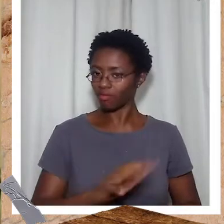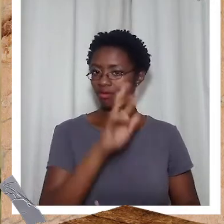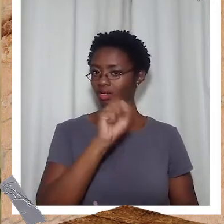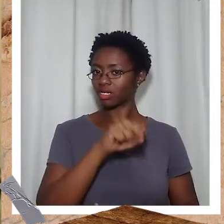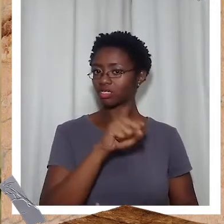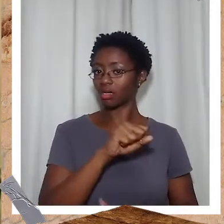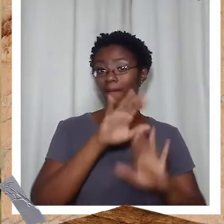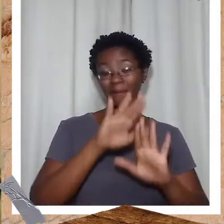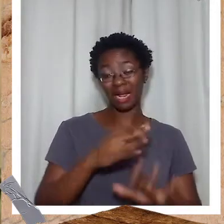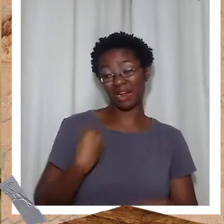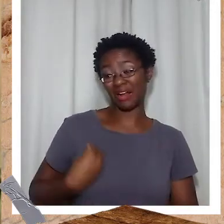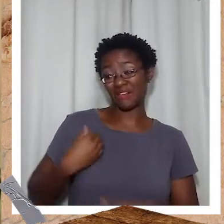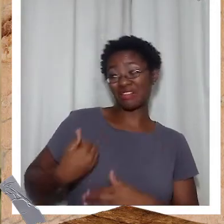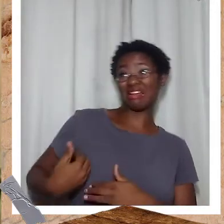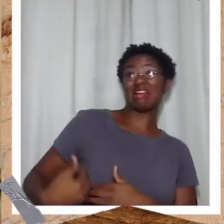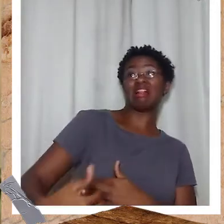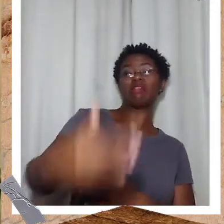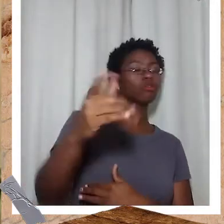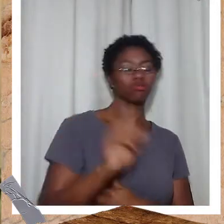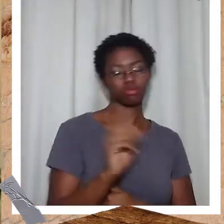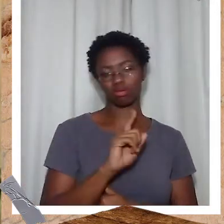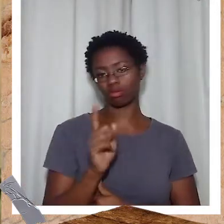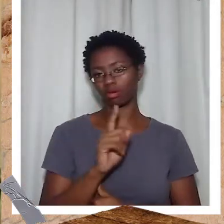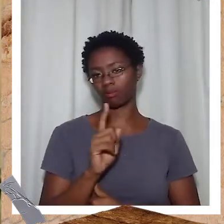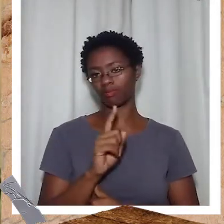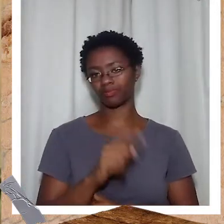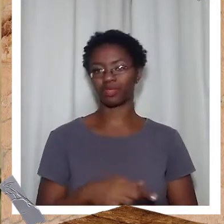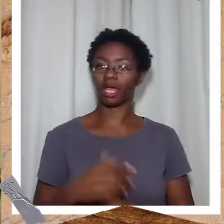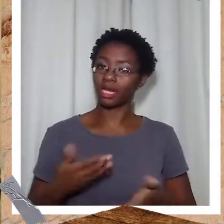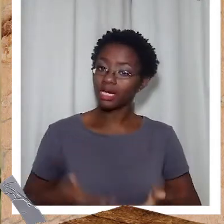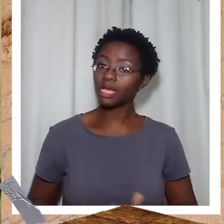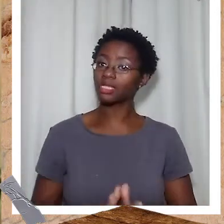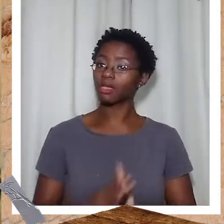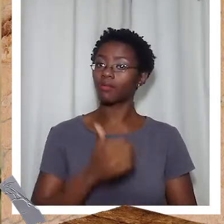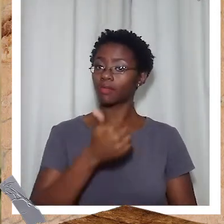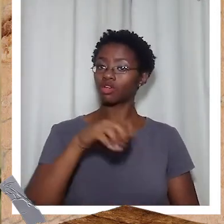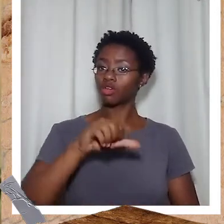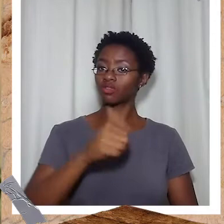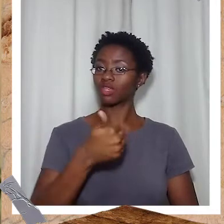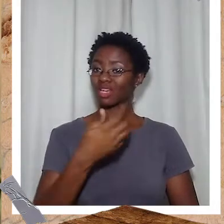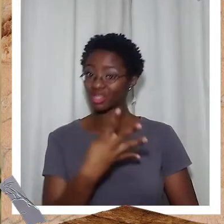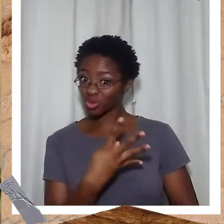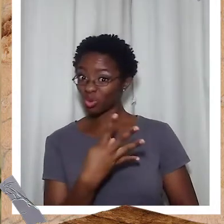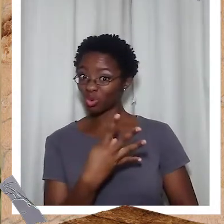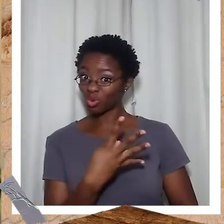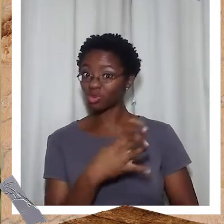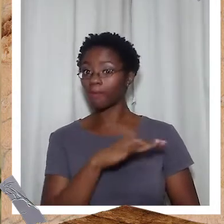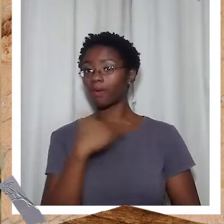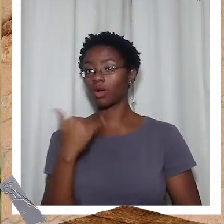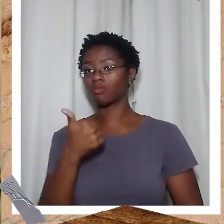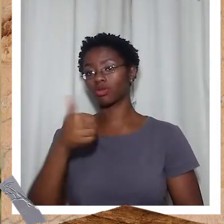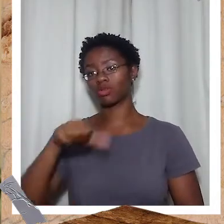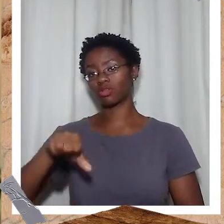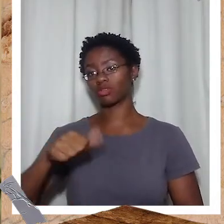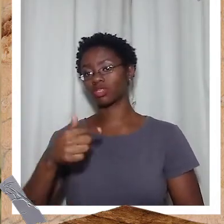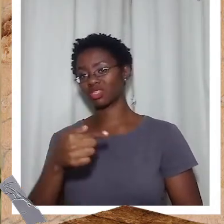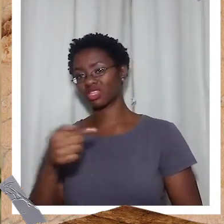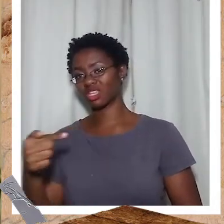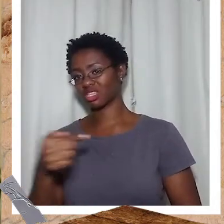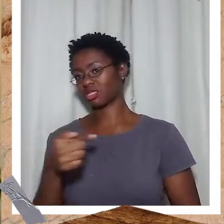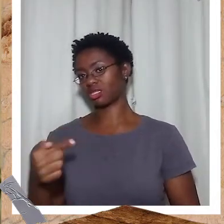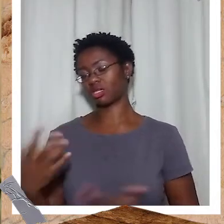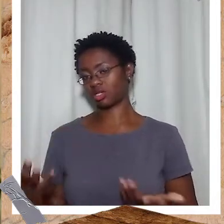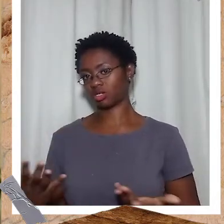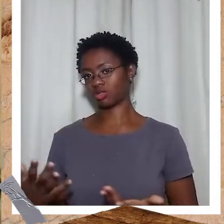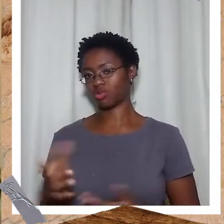precisa lembrar que ela nasceu em 14, morreu em 77, em todas essas décadas, um breve período ela viveu na favela, mas